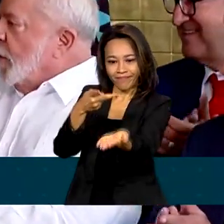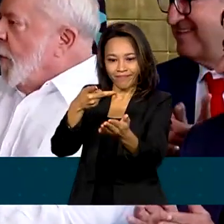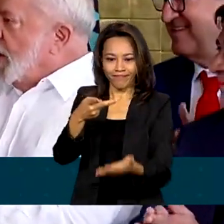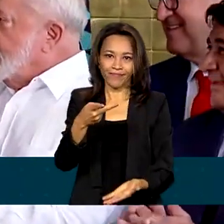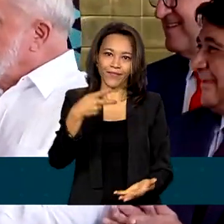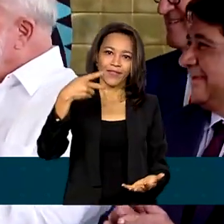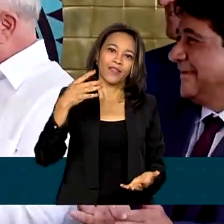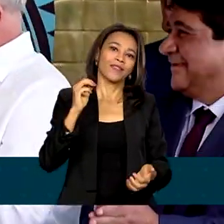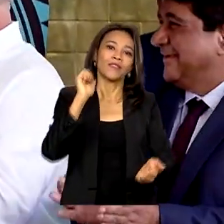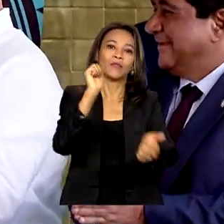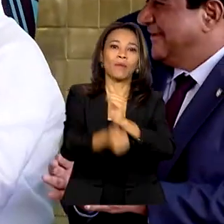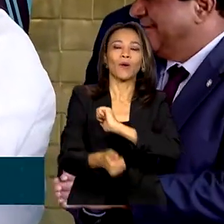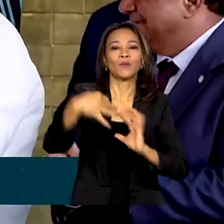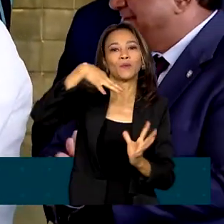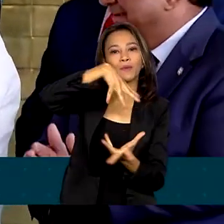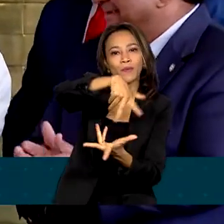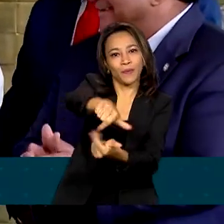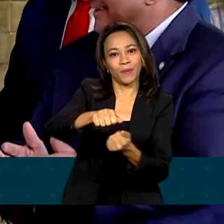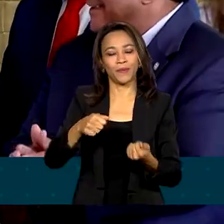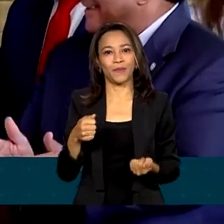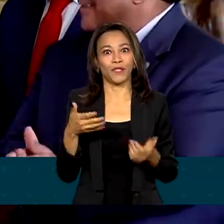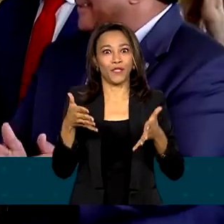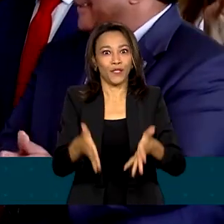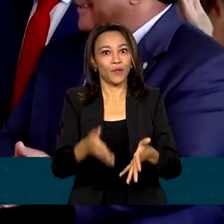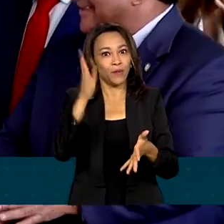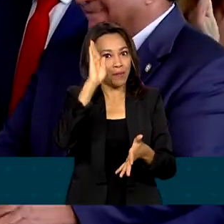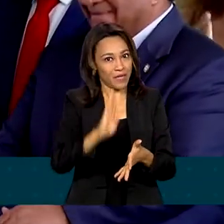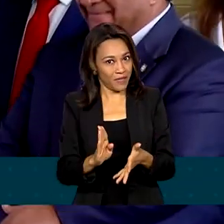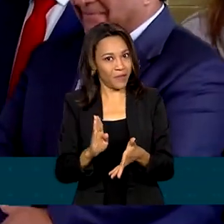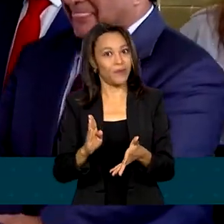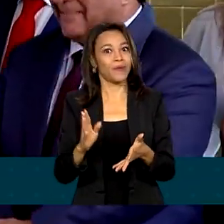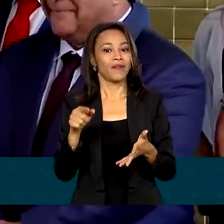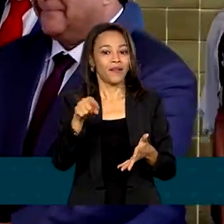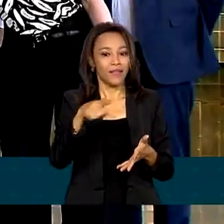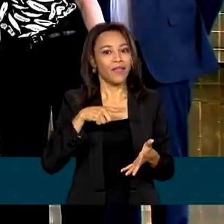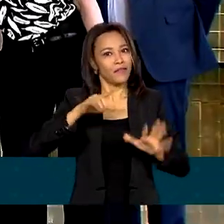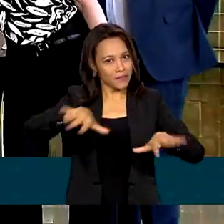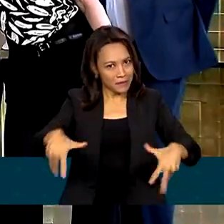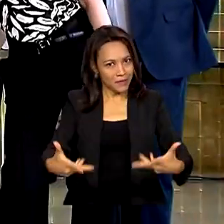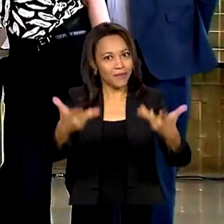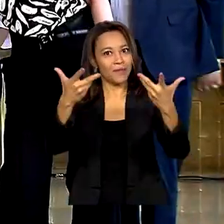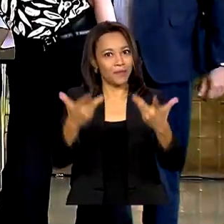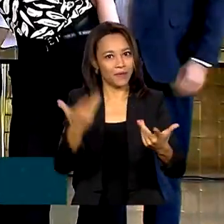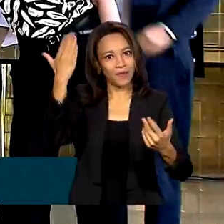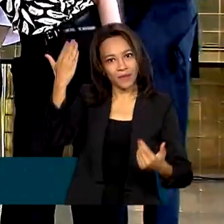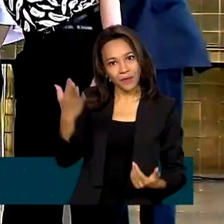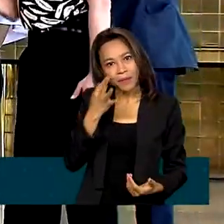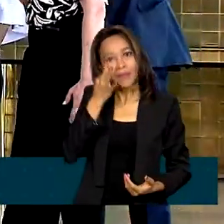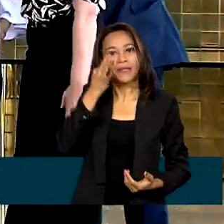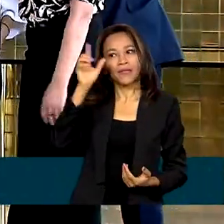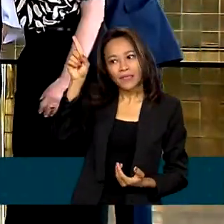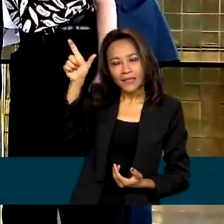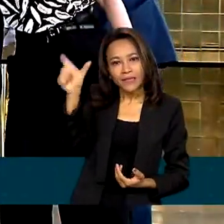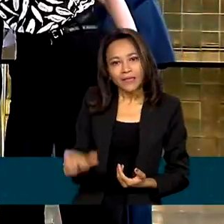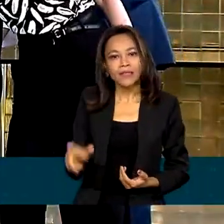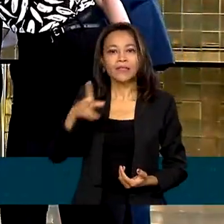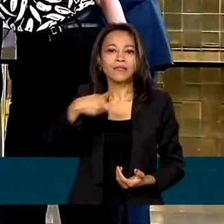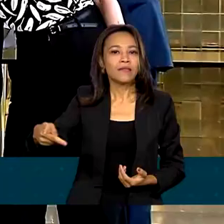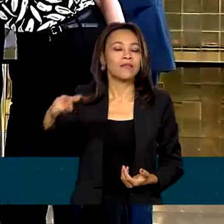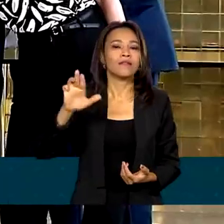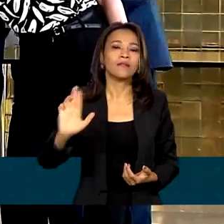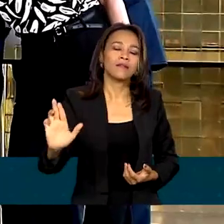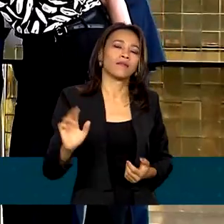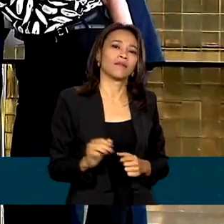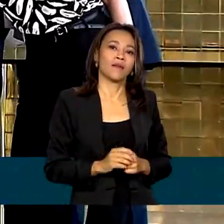FIFA de futebol feminino chegou ao Brasil e foi recebida em cerimônia pelo presidente Lula Mas a intenção